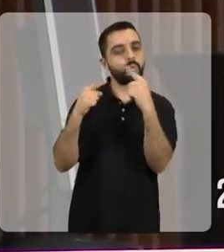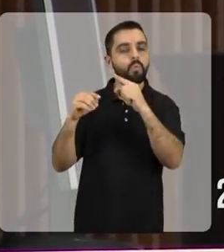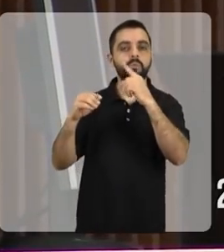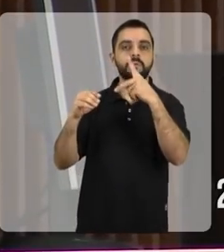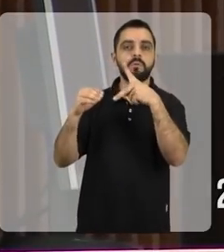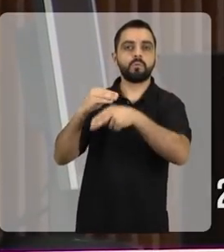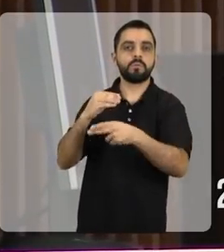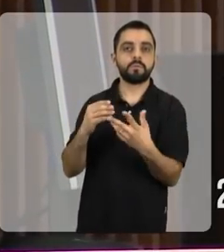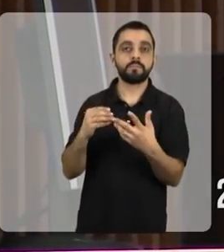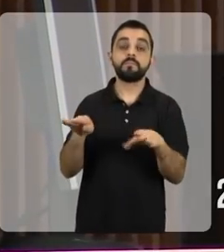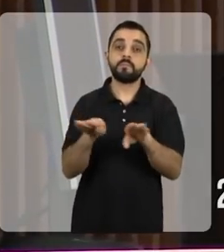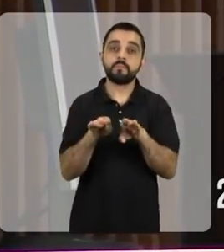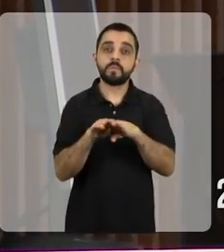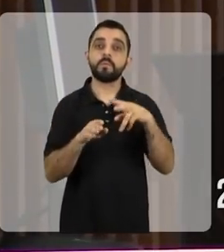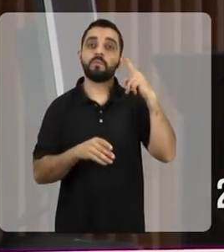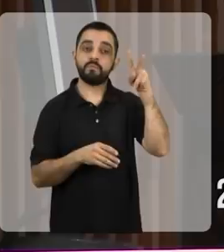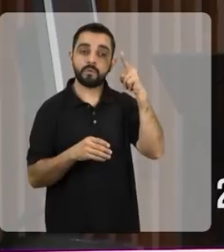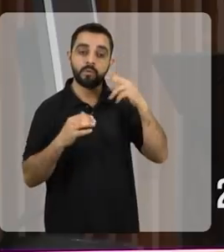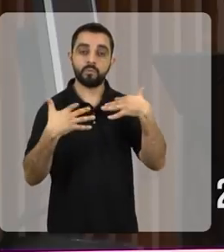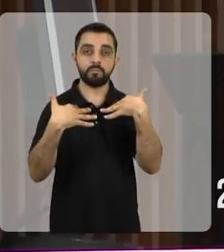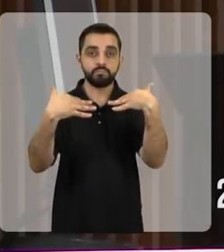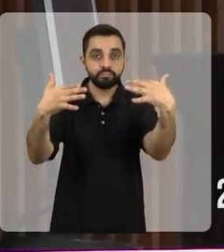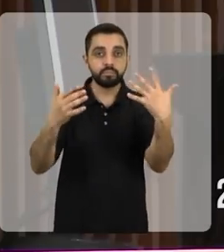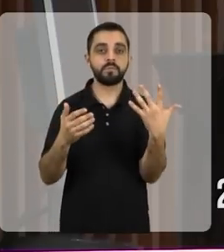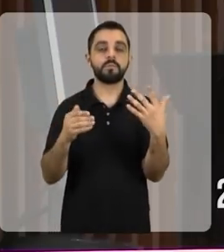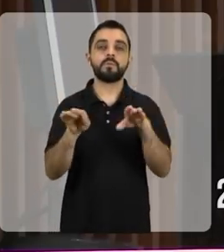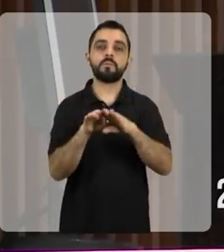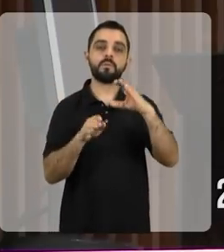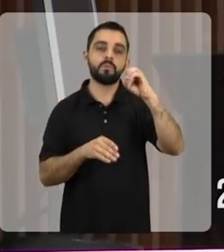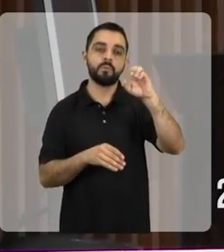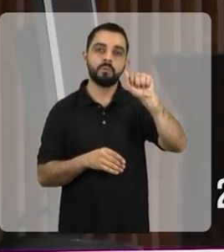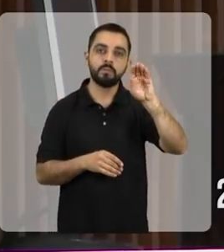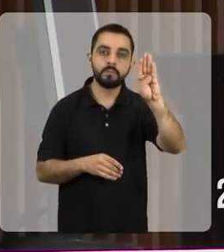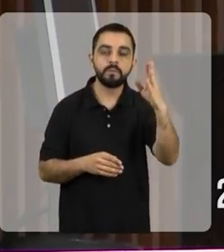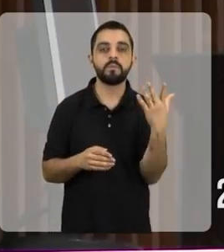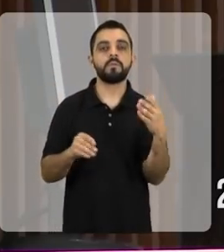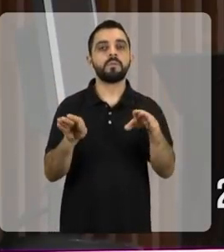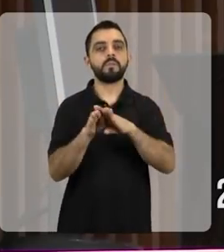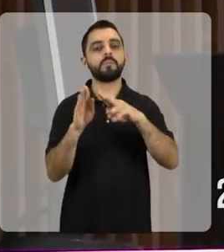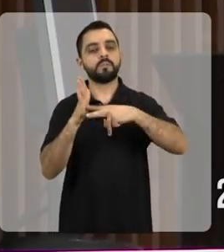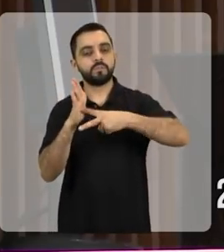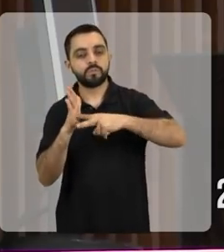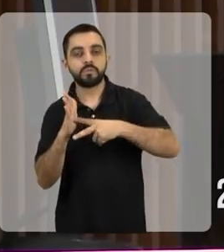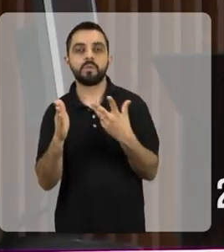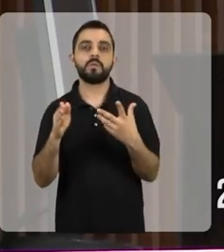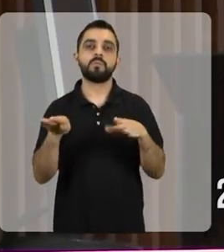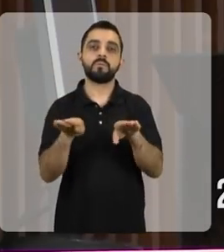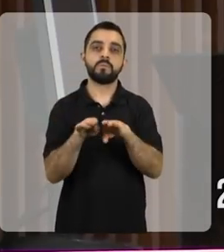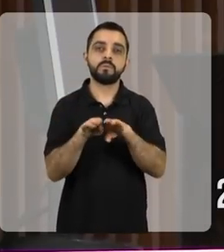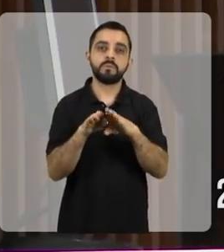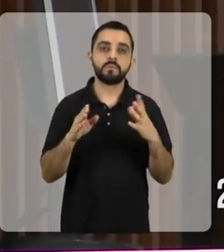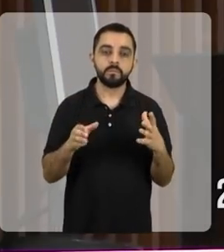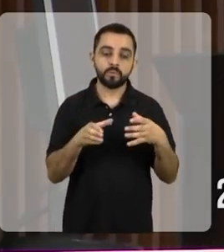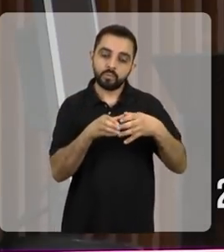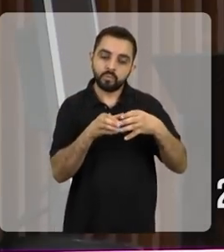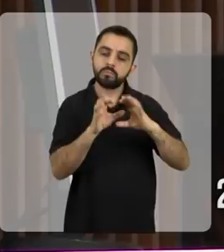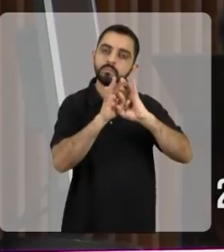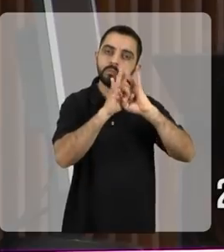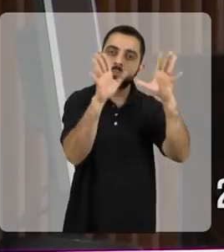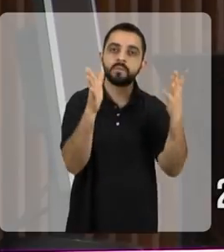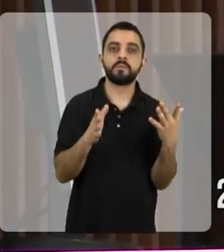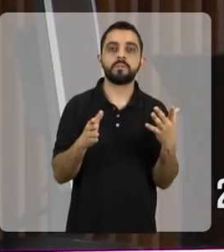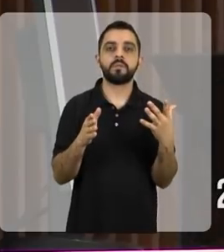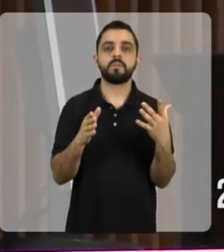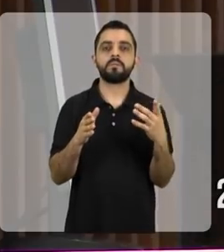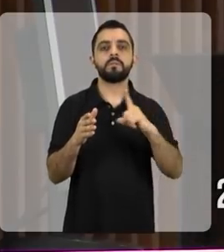câmara municipal de curitiba a exemplo da oab a exemplo das centrais sindicais a exemplo do instituto democracia e liberdade a